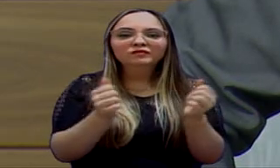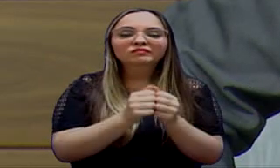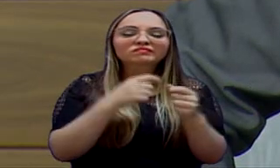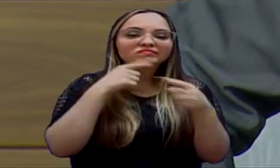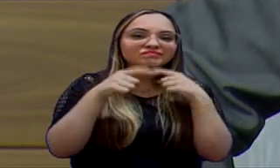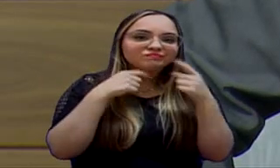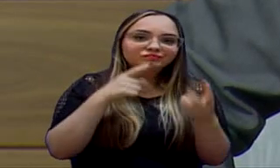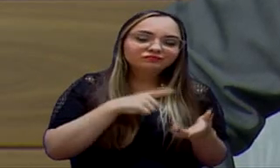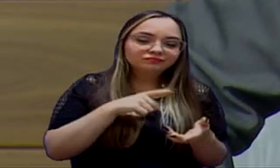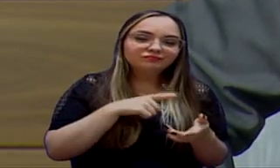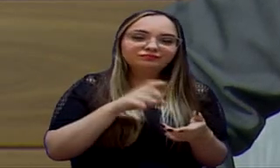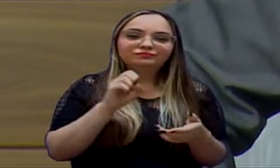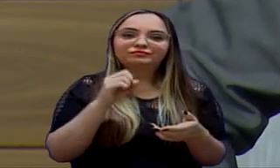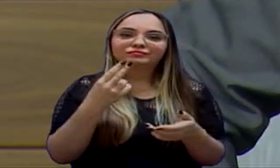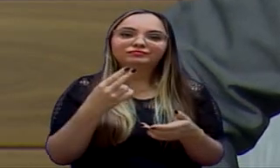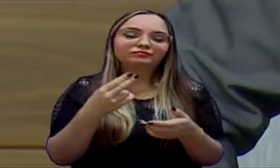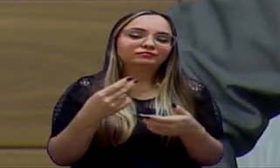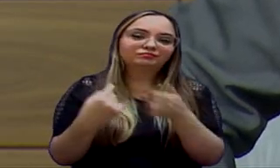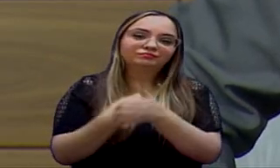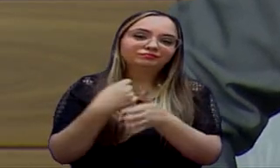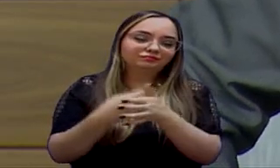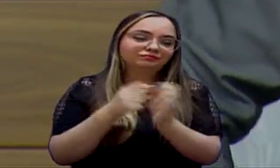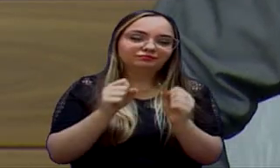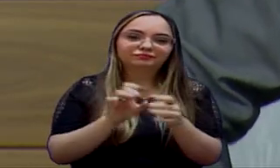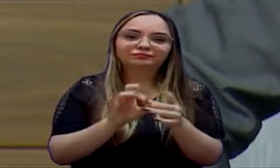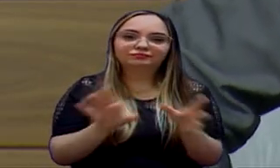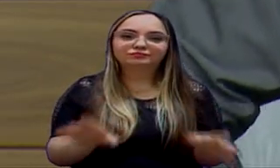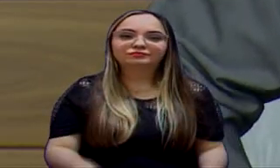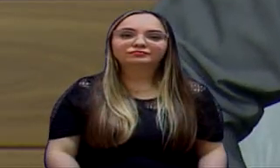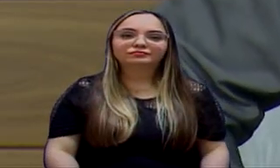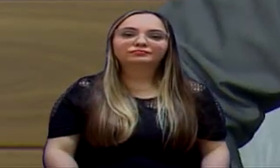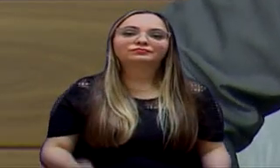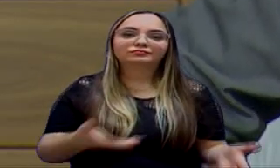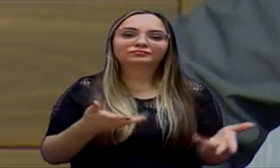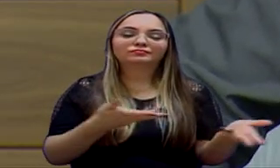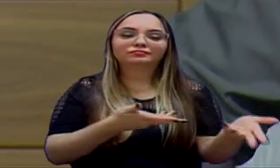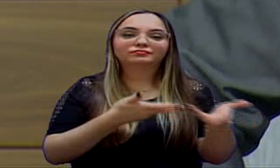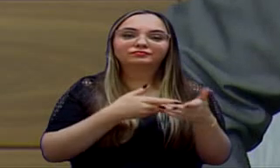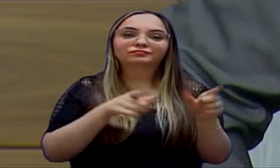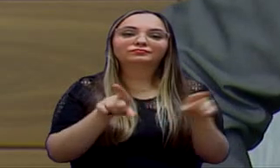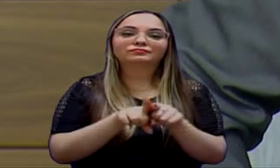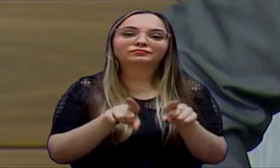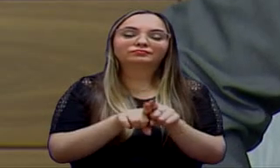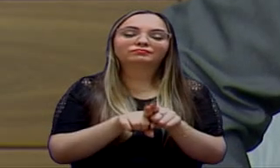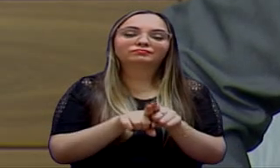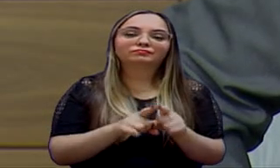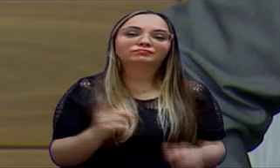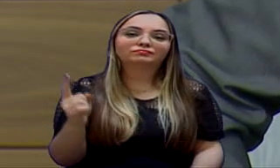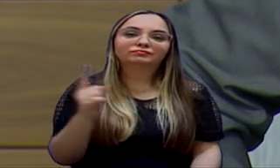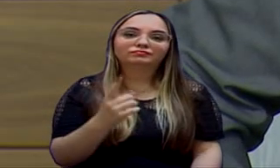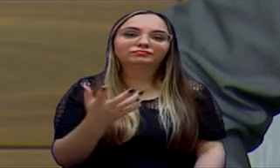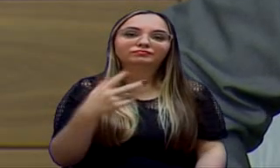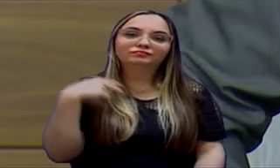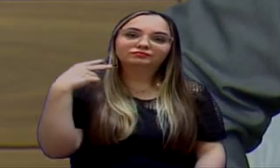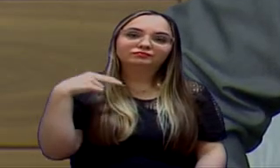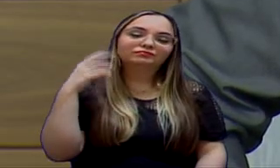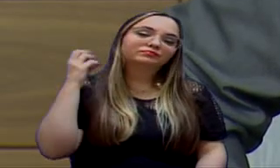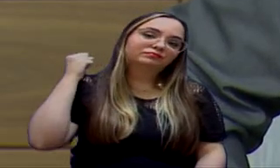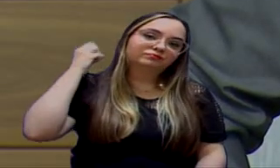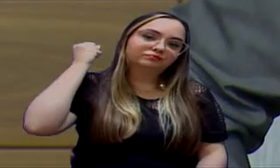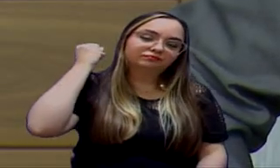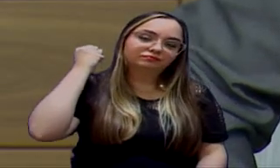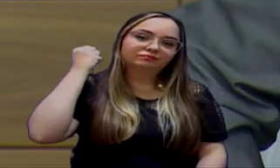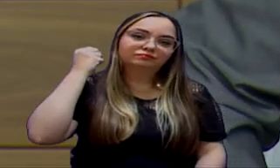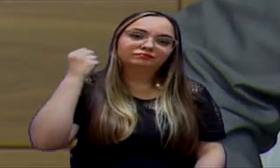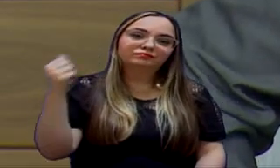e encaminhar é pleitos tá estamos recebendo também aqui a vereadora Fernanda